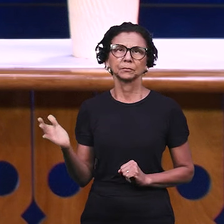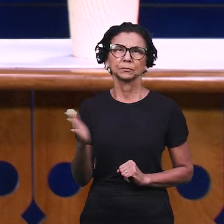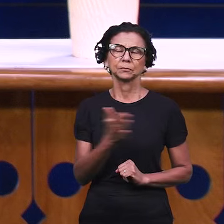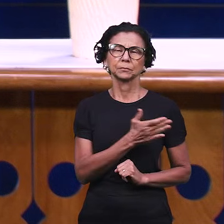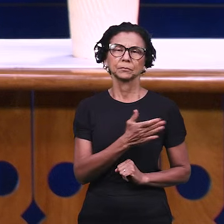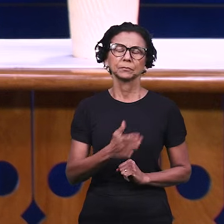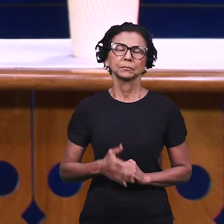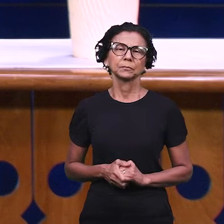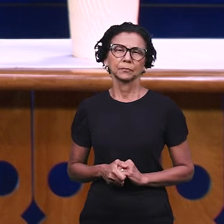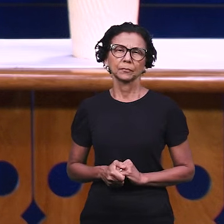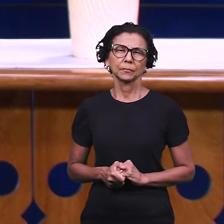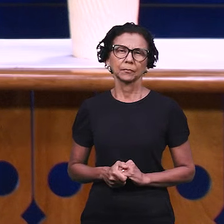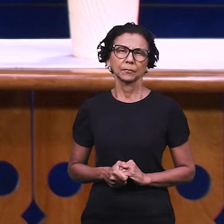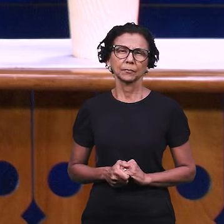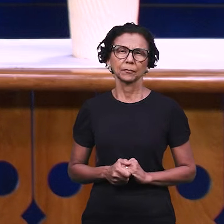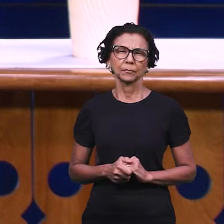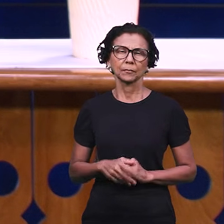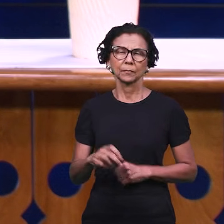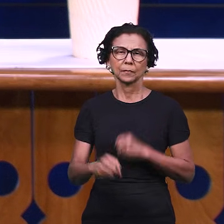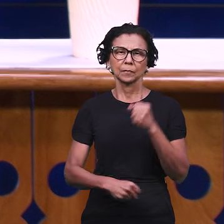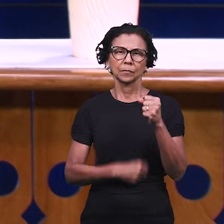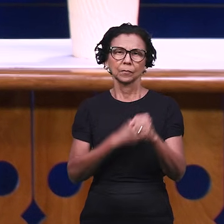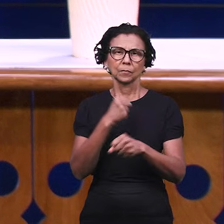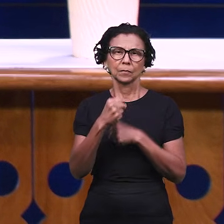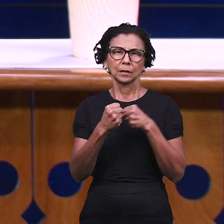O Senhor nos deu este ano um lema.